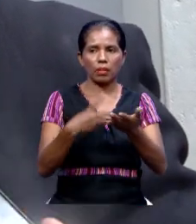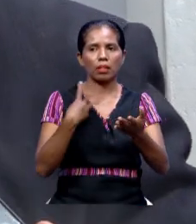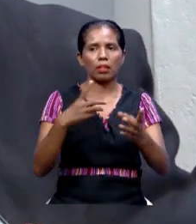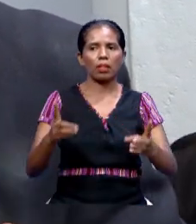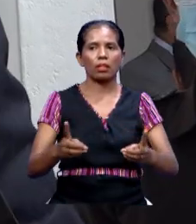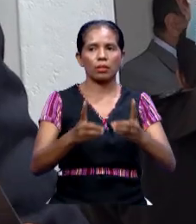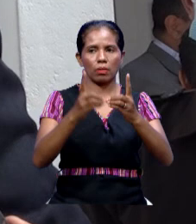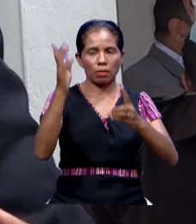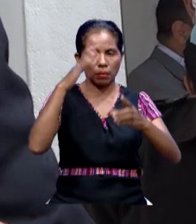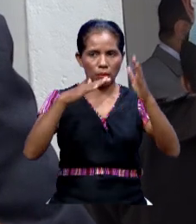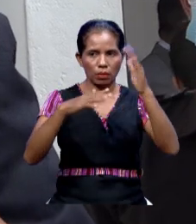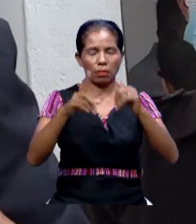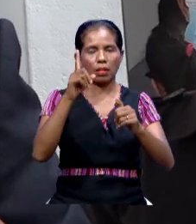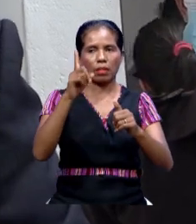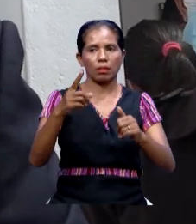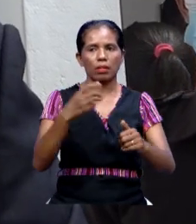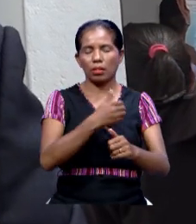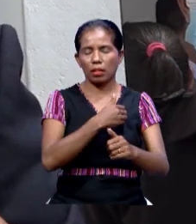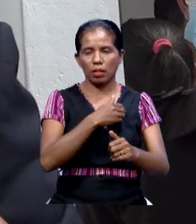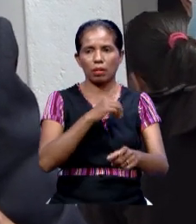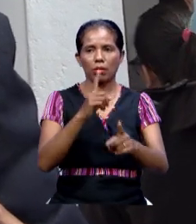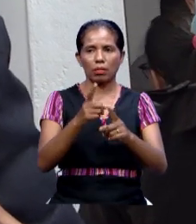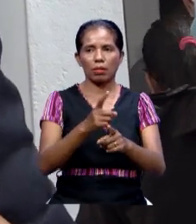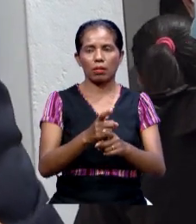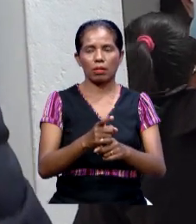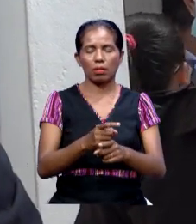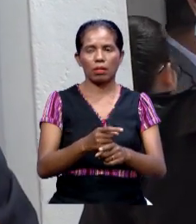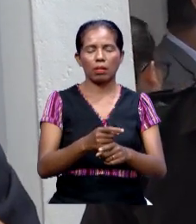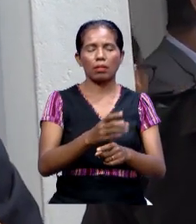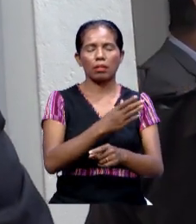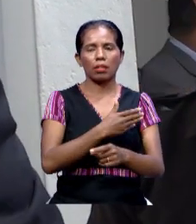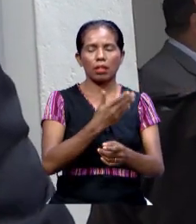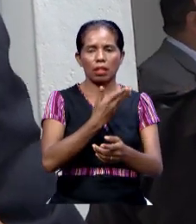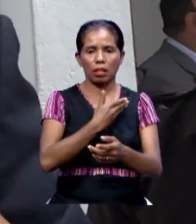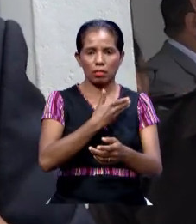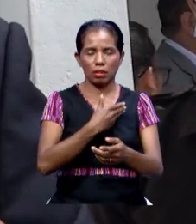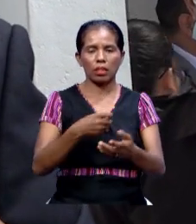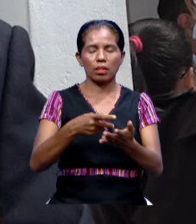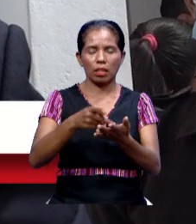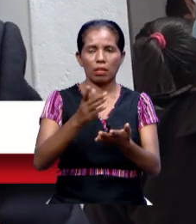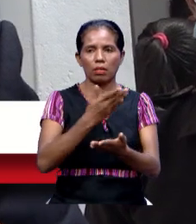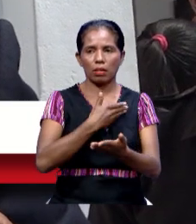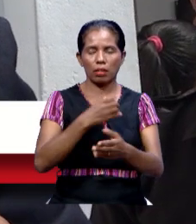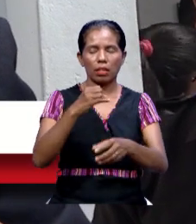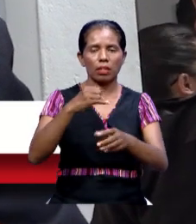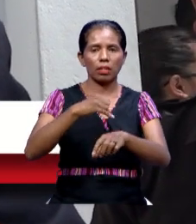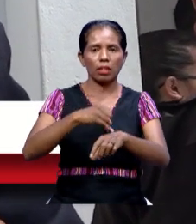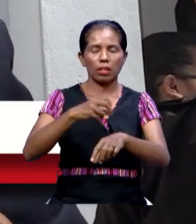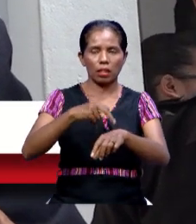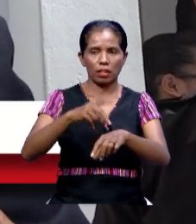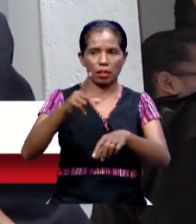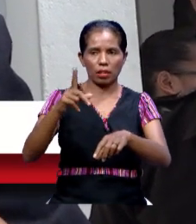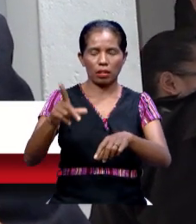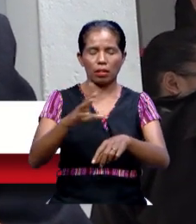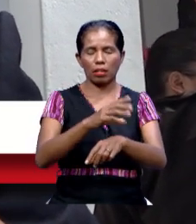problema ida. Claro que sudah kontrak tambah buat nih ya presunya maka as di standar internasional kan ya des dolar